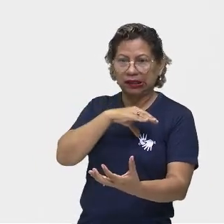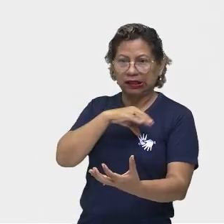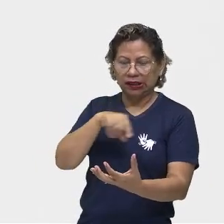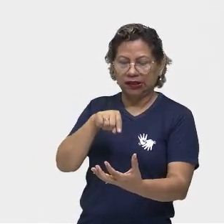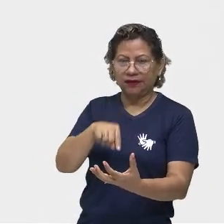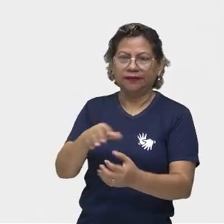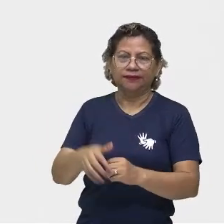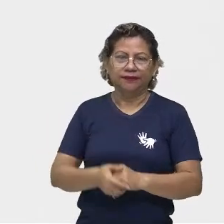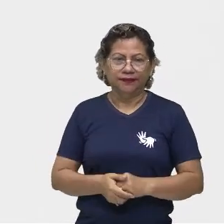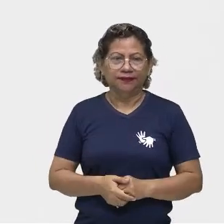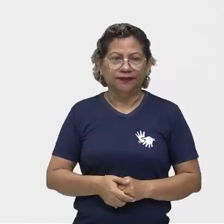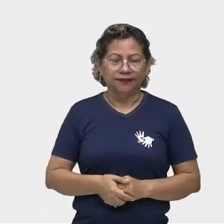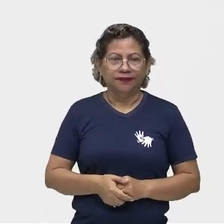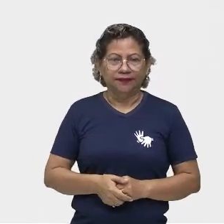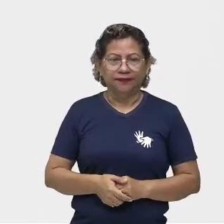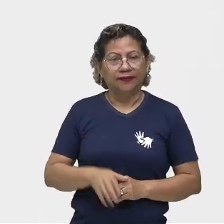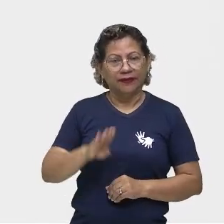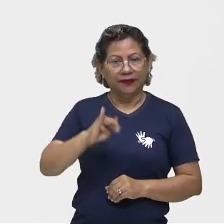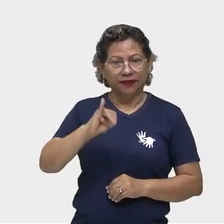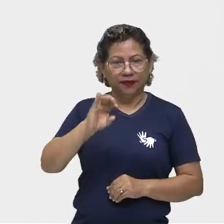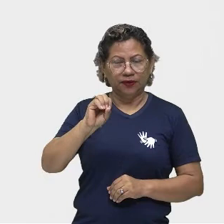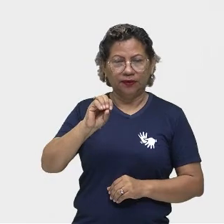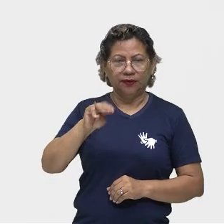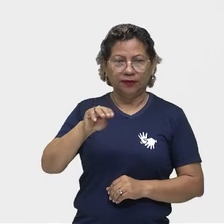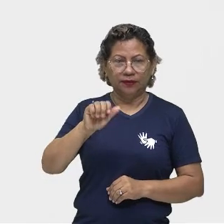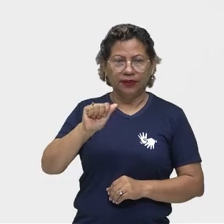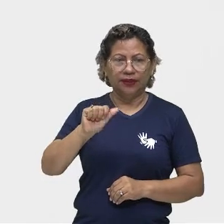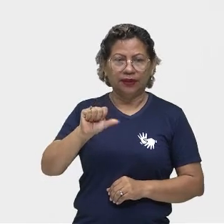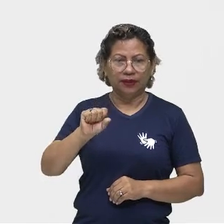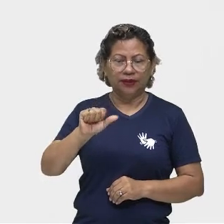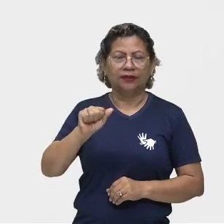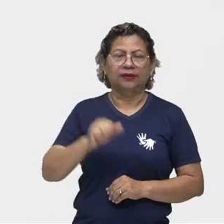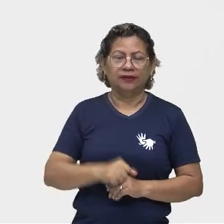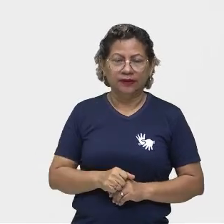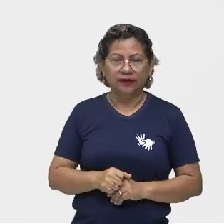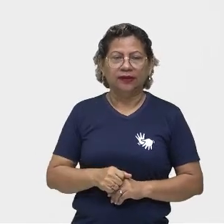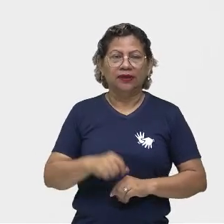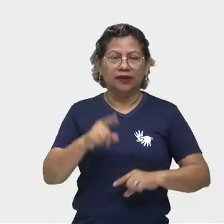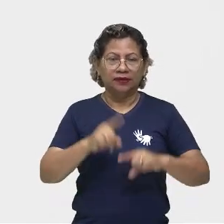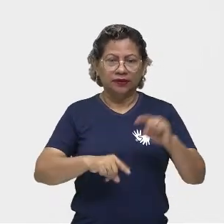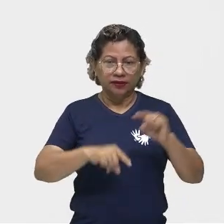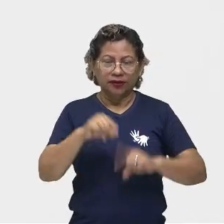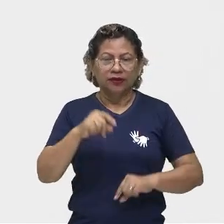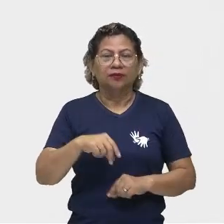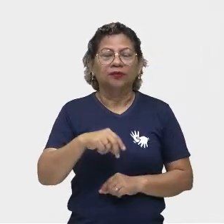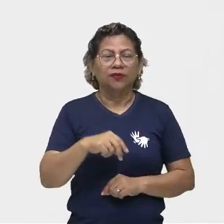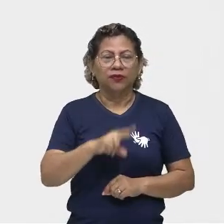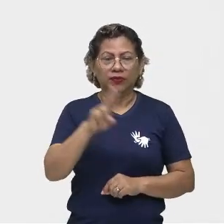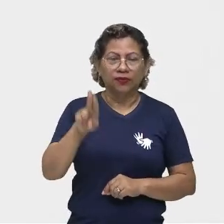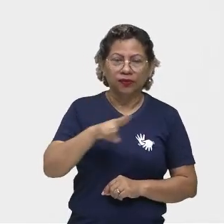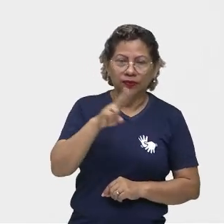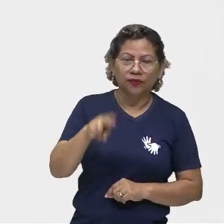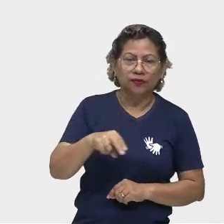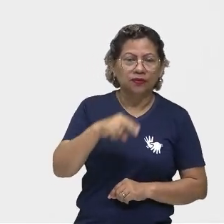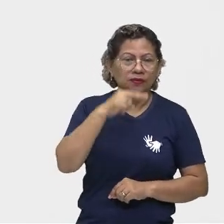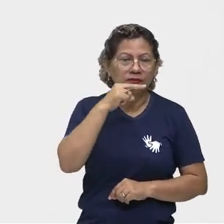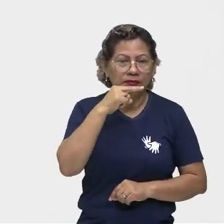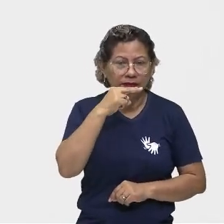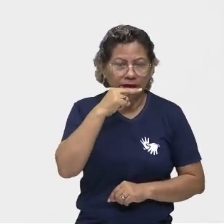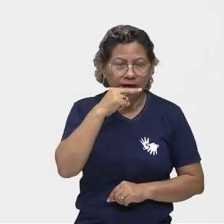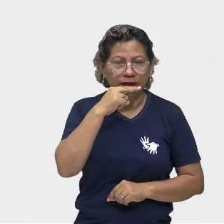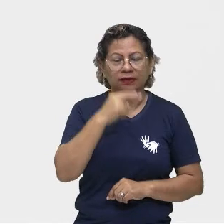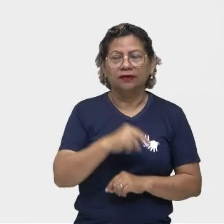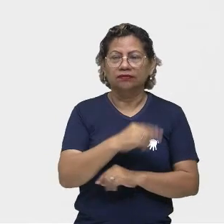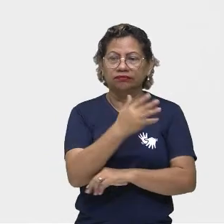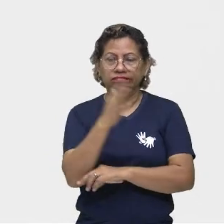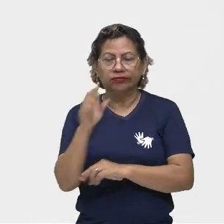biomassa, procedentes ali de materiais orgânicos, né? Pode ser cana-de-açúcar, algum outro tipo de vegetal ou